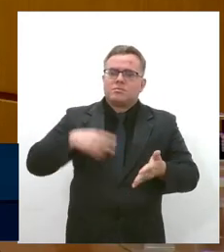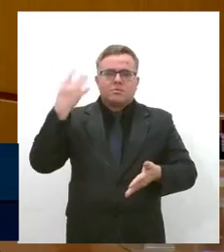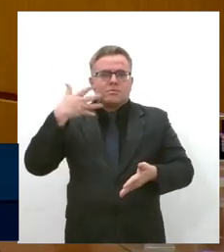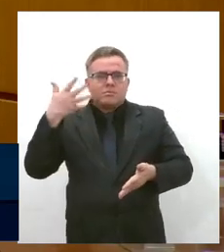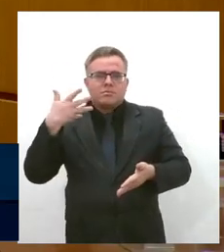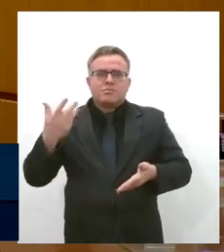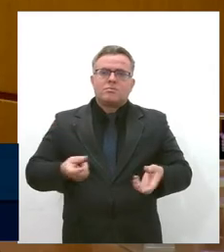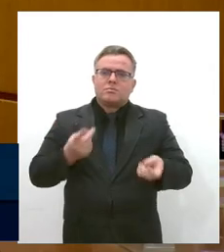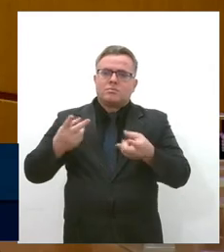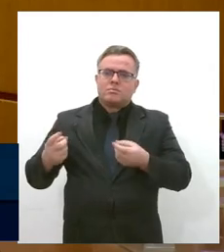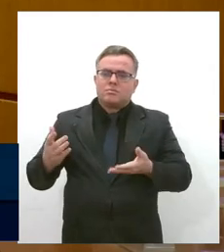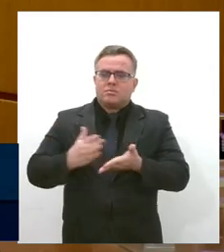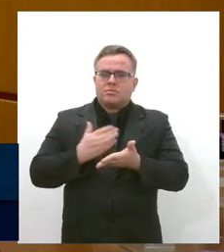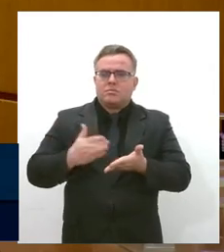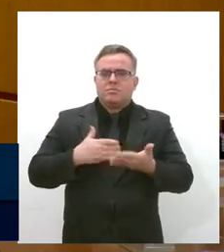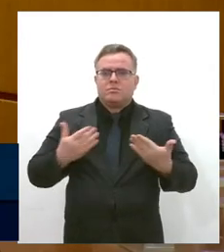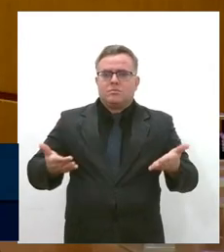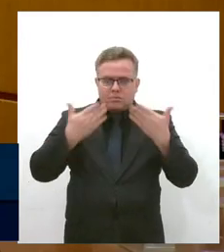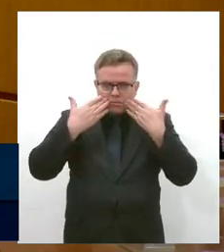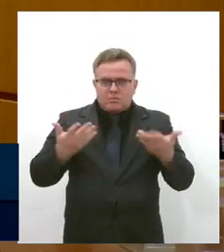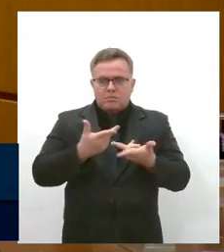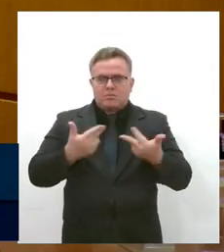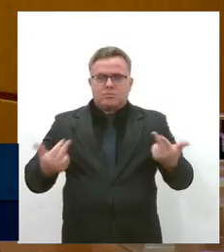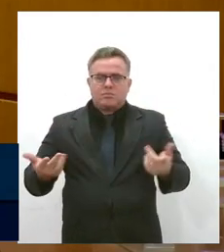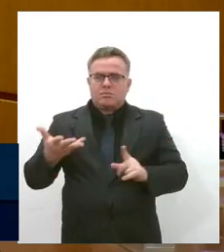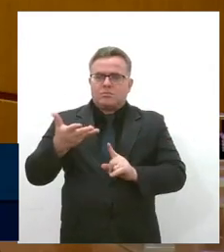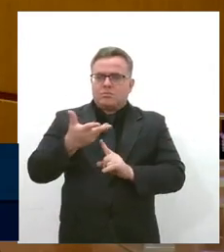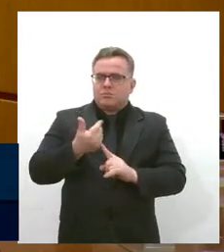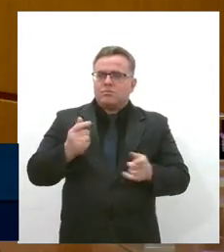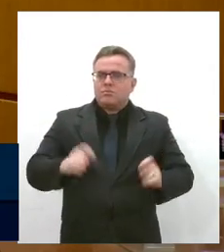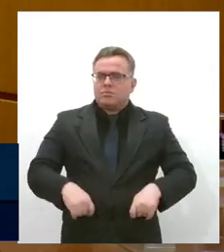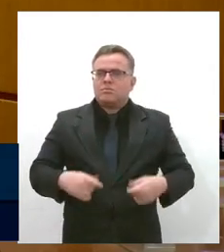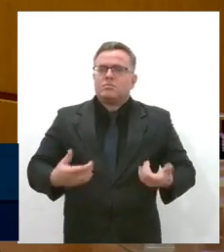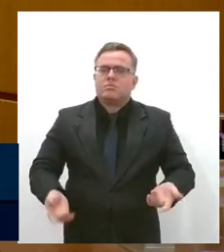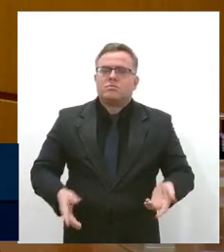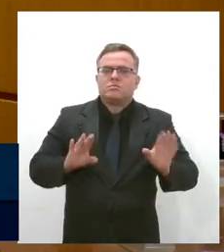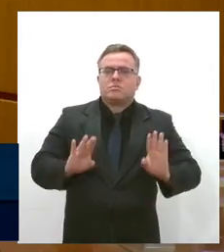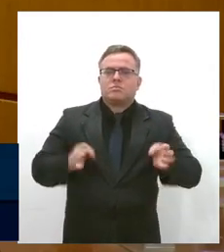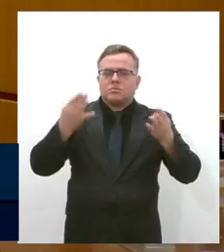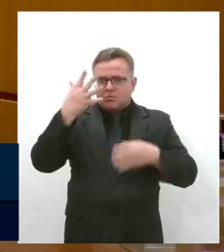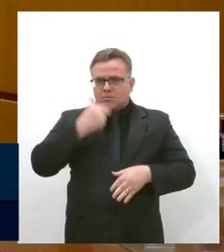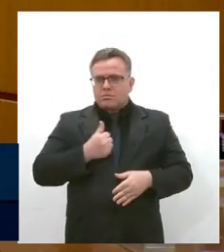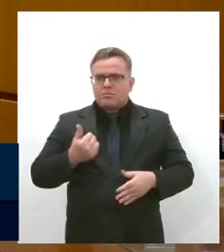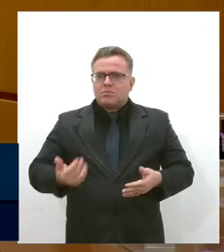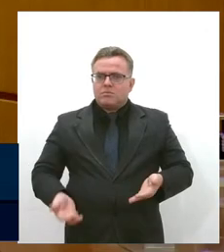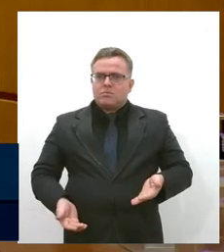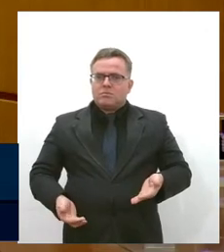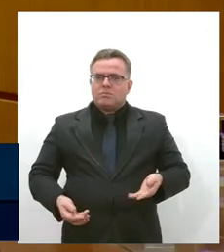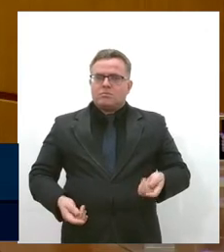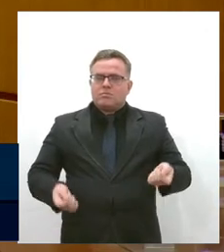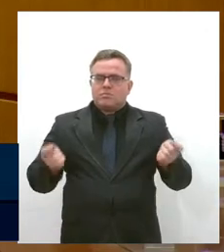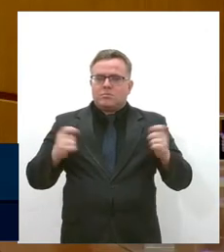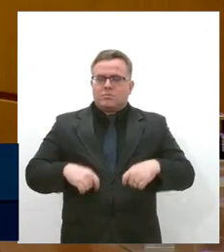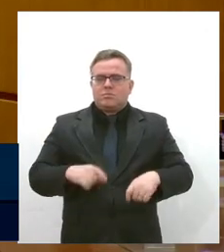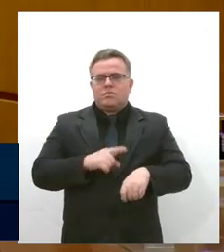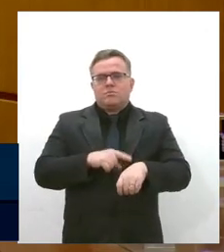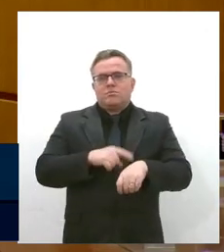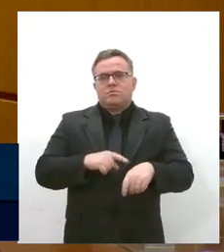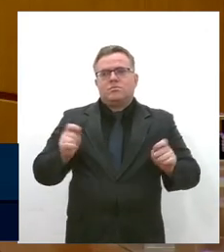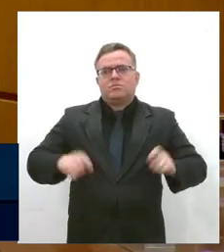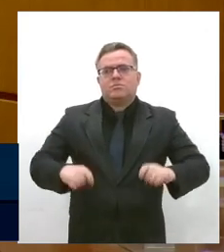apresentações artísticas. Portanto, é uma festa bonita. Eu quero ver se eu ainda tenho, nessa correria que a gente está vivendo, um tempinho de dar uma passada